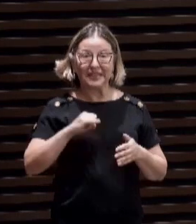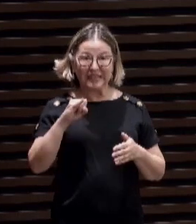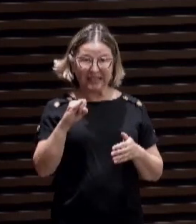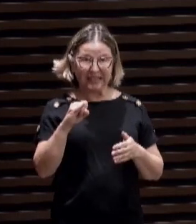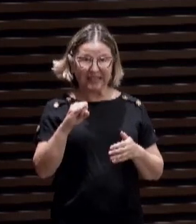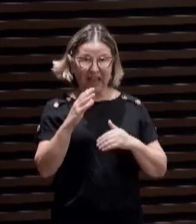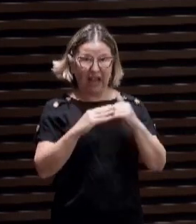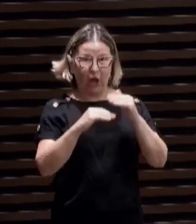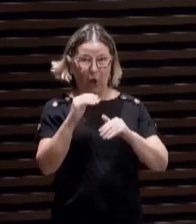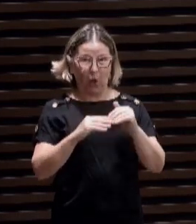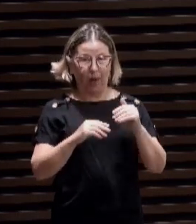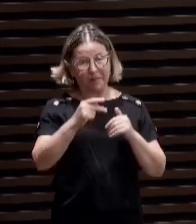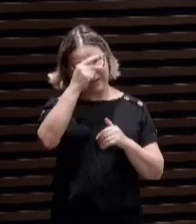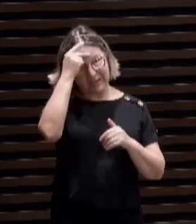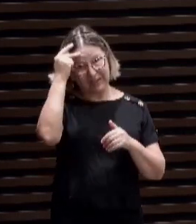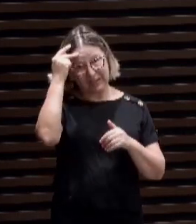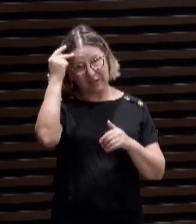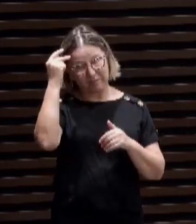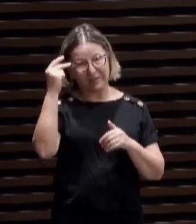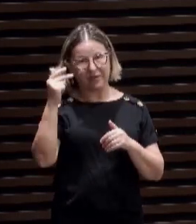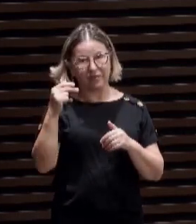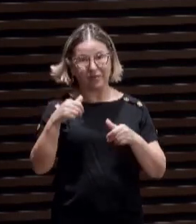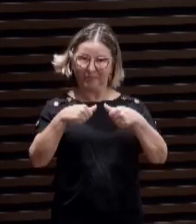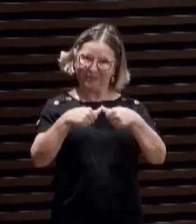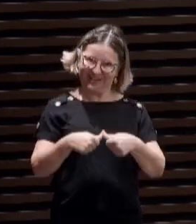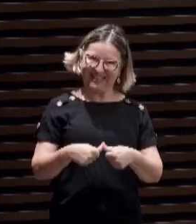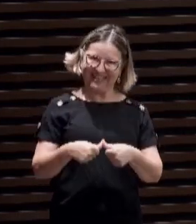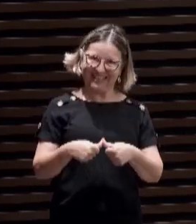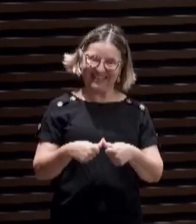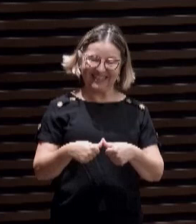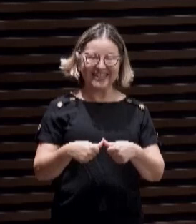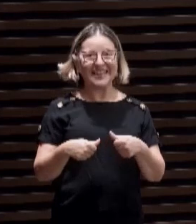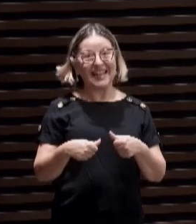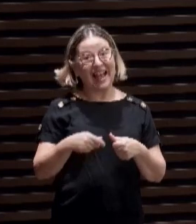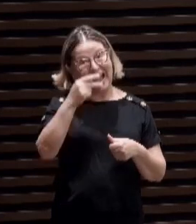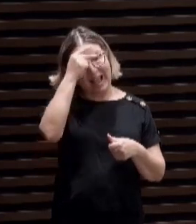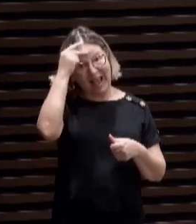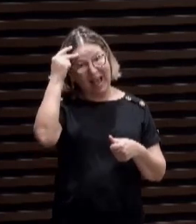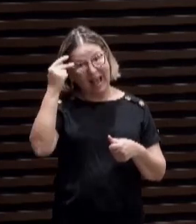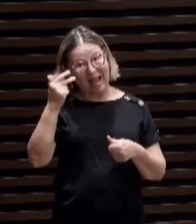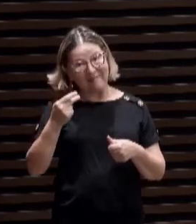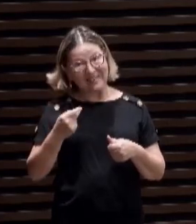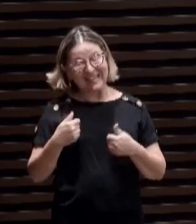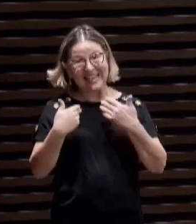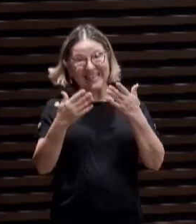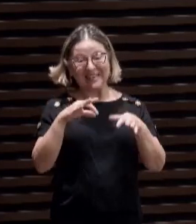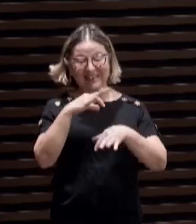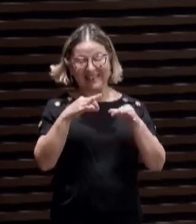que sobre o fundamento edificou, esse receberá galardão. E se a obra de alguém